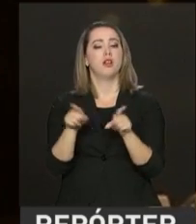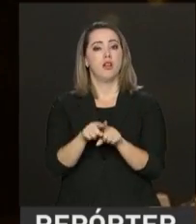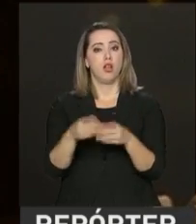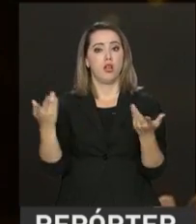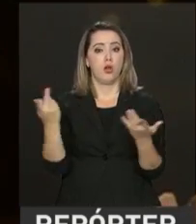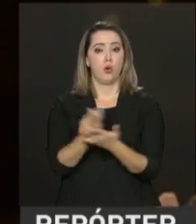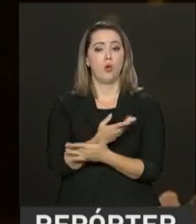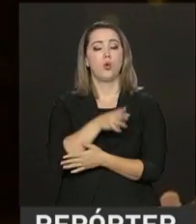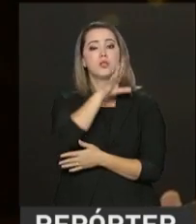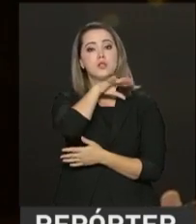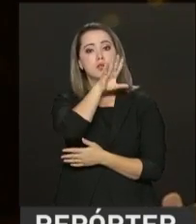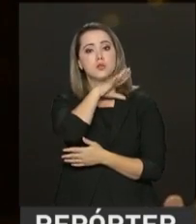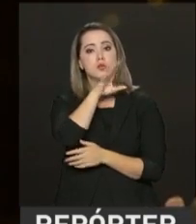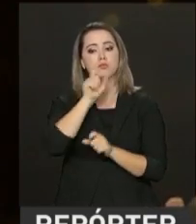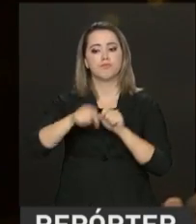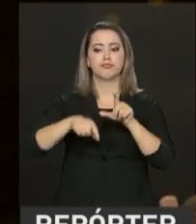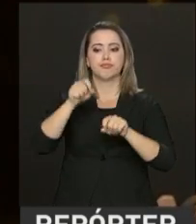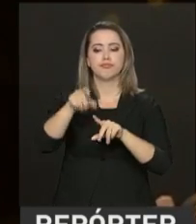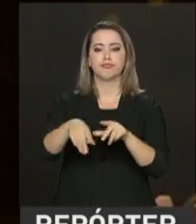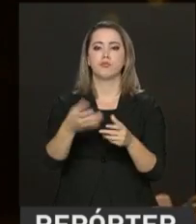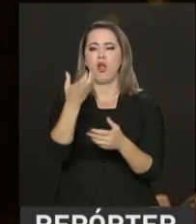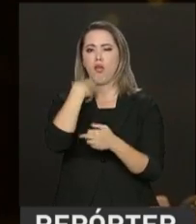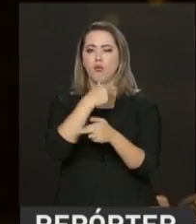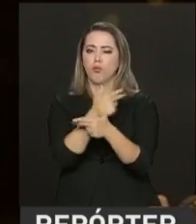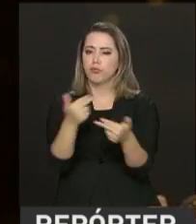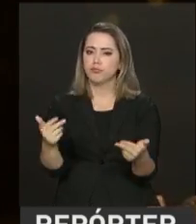rebanhos, nas lavouras e nos pomares.